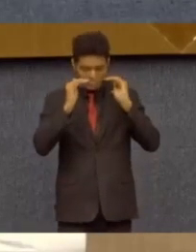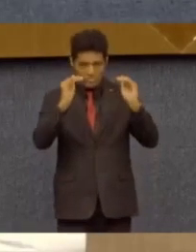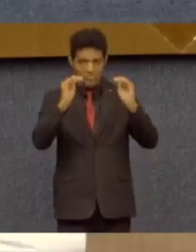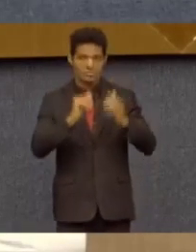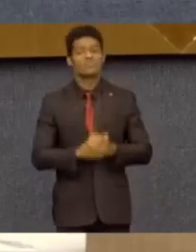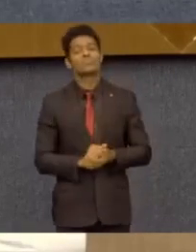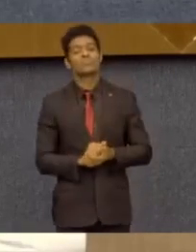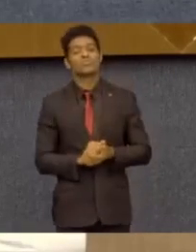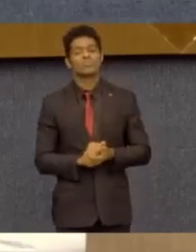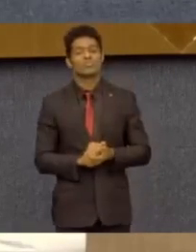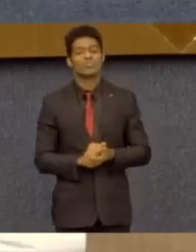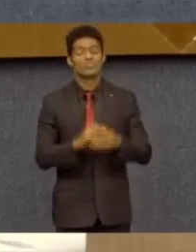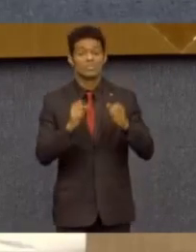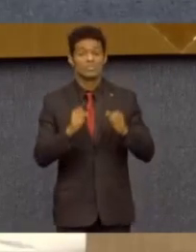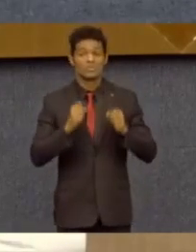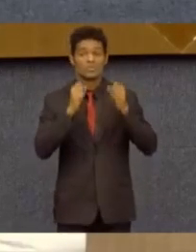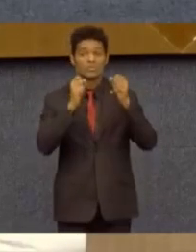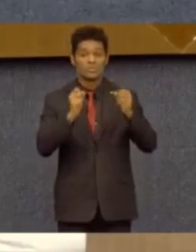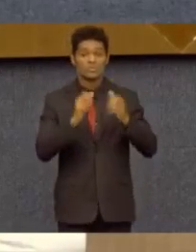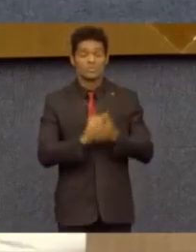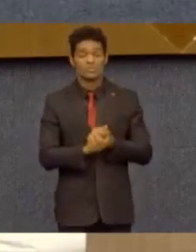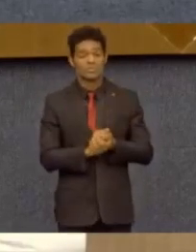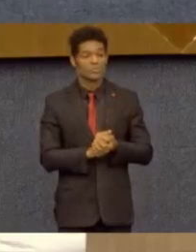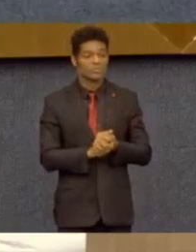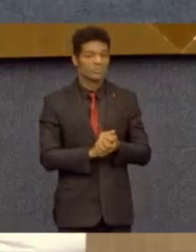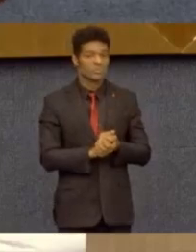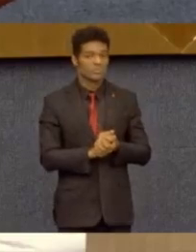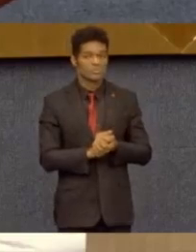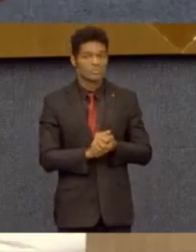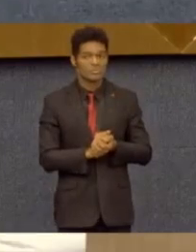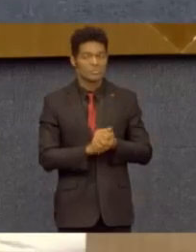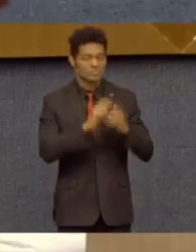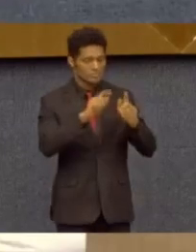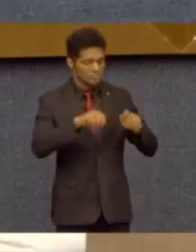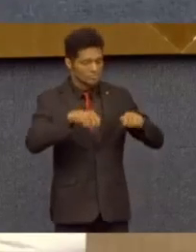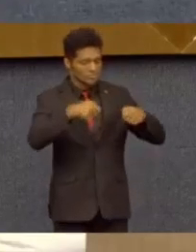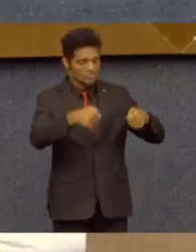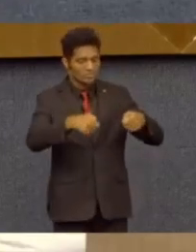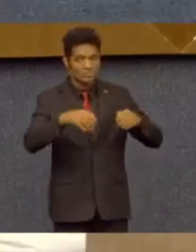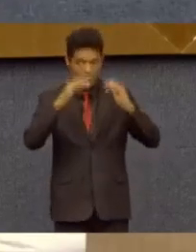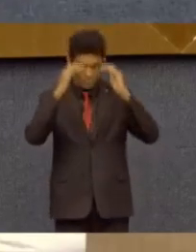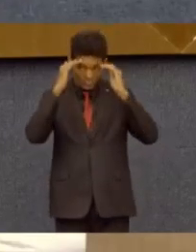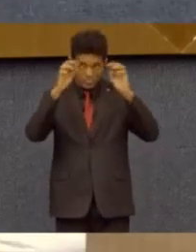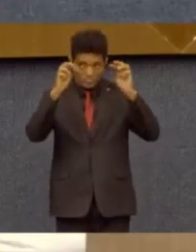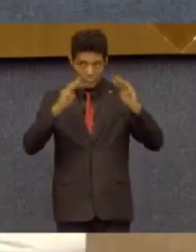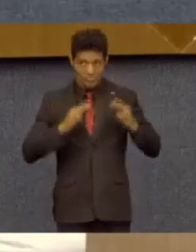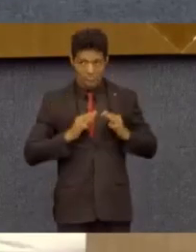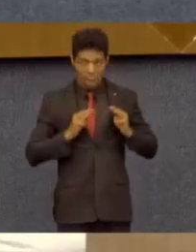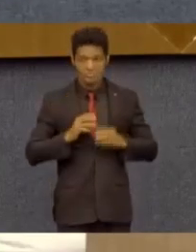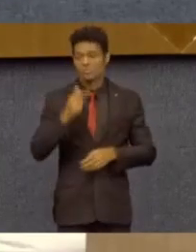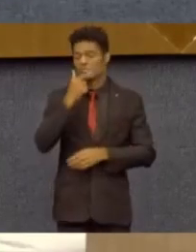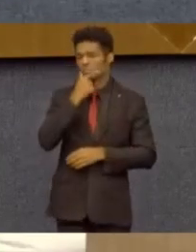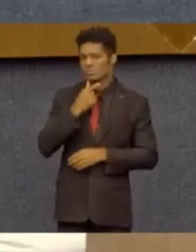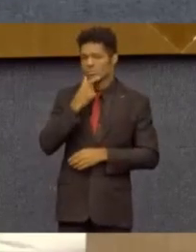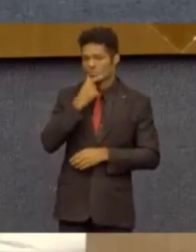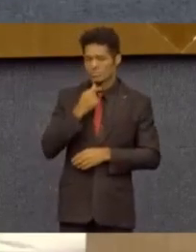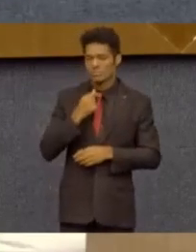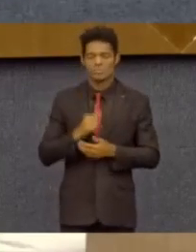grande poder estar dando essa honra ao mérito a um homem